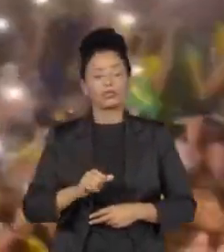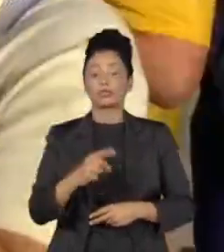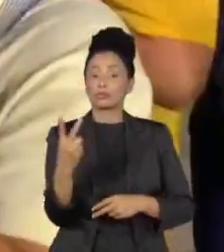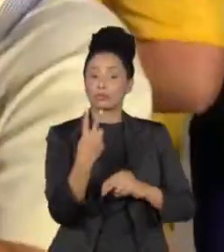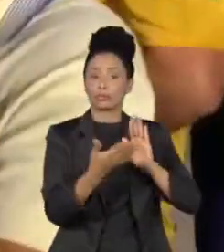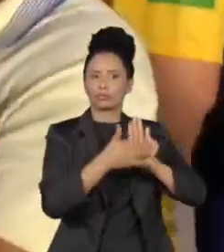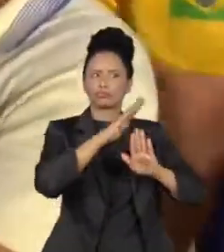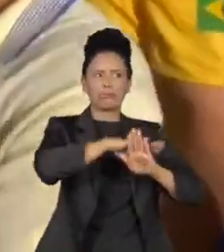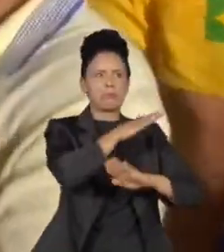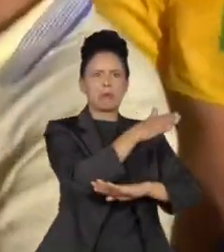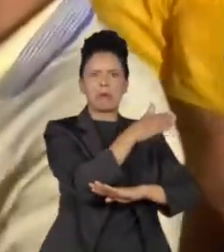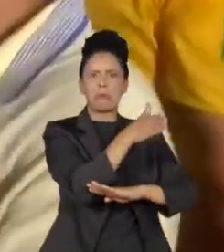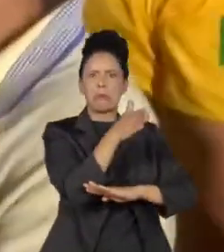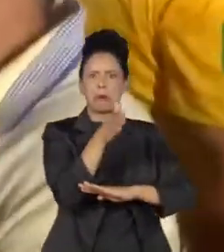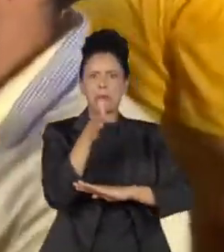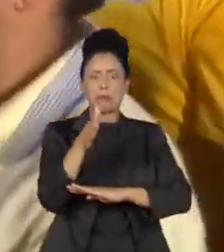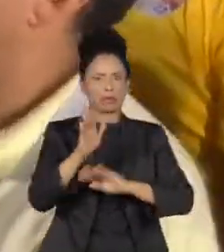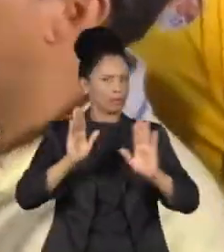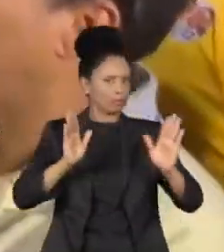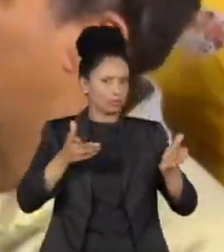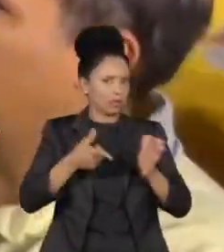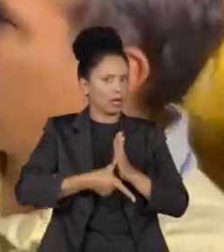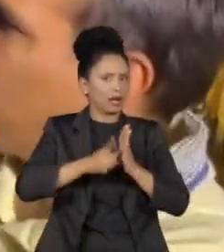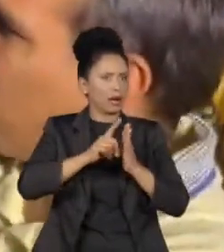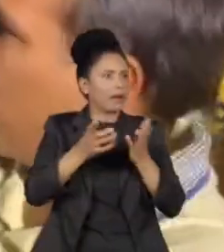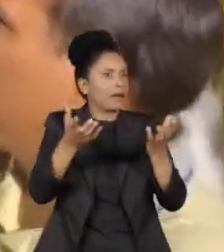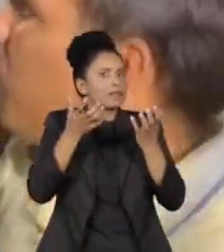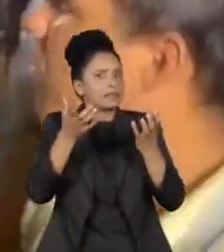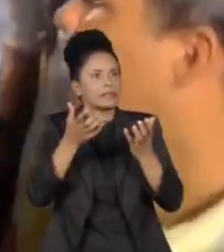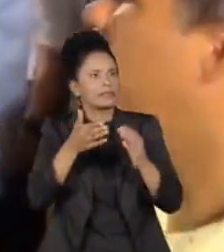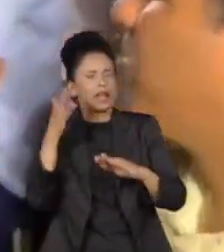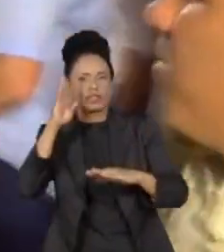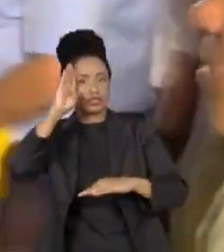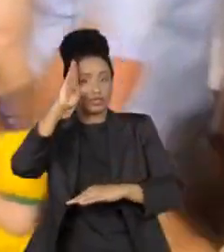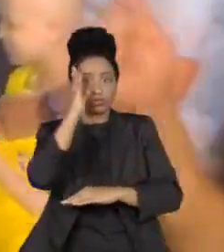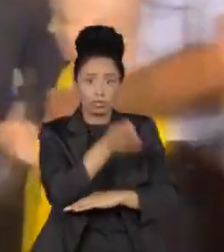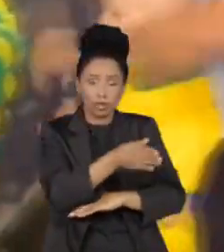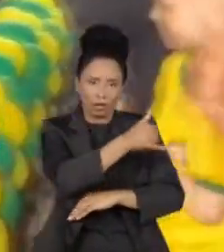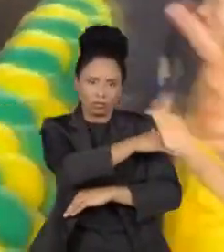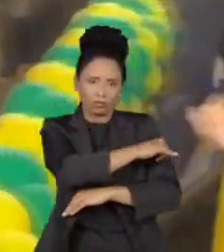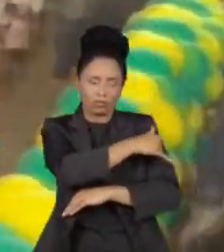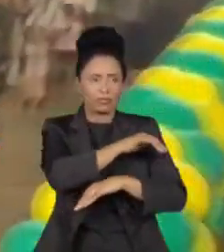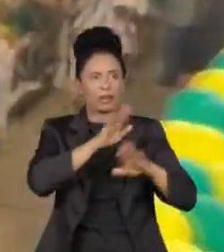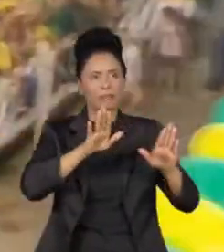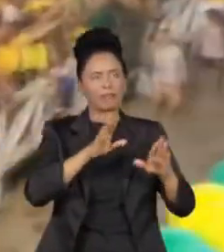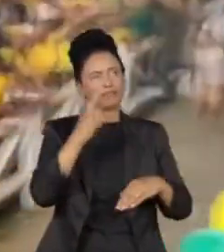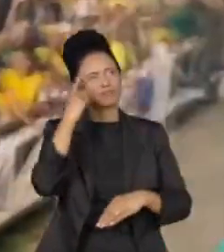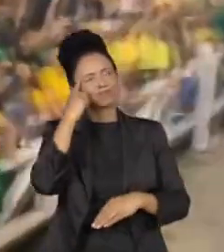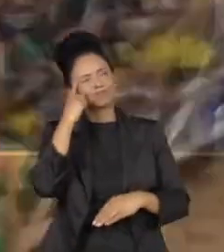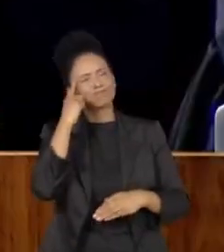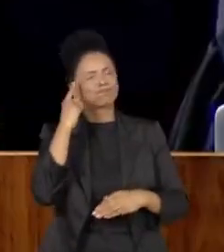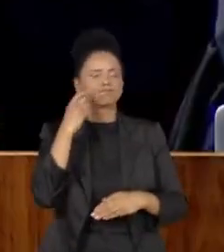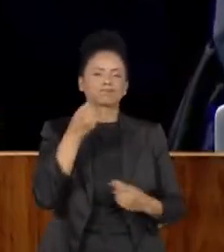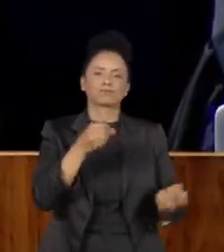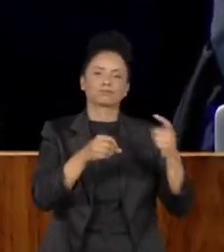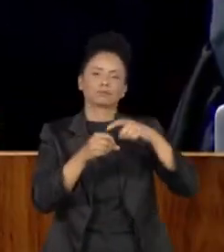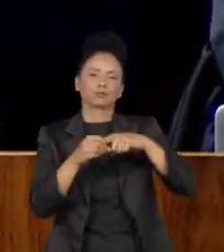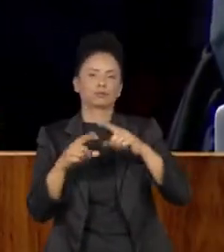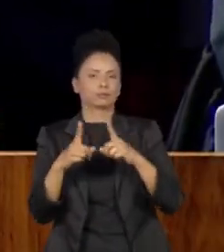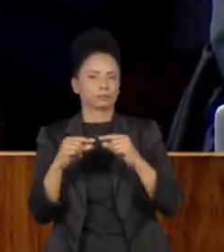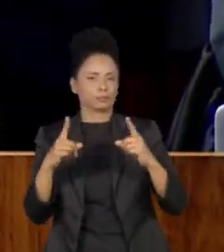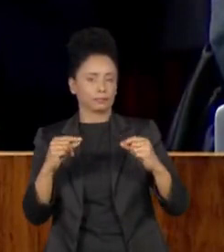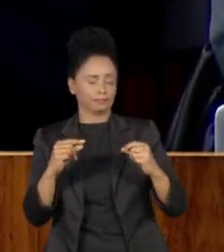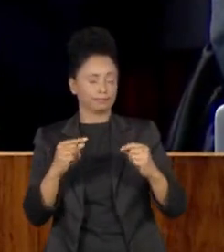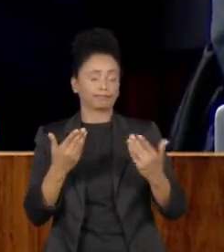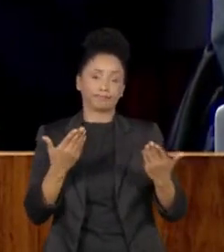turno, Jair Bolsonaro tinha programado ir direto para o Rio de Janeiro. No entanto, voltou para Brasília após o presidente do TSE, Alexandre de